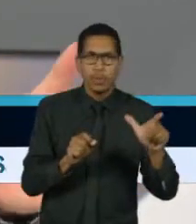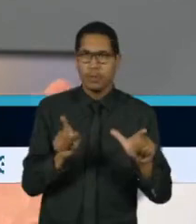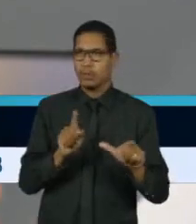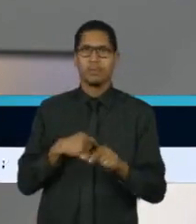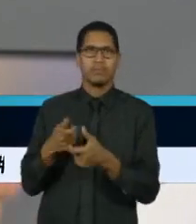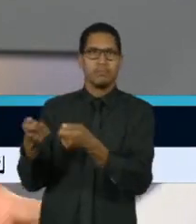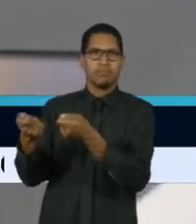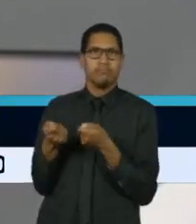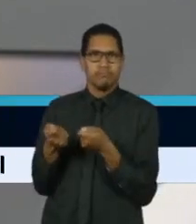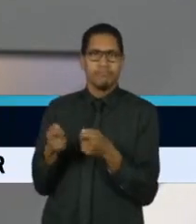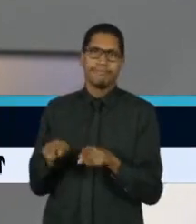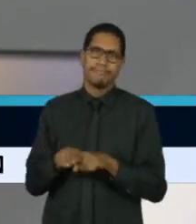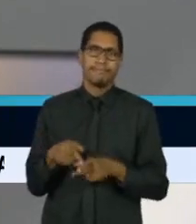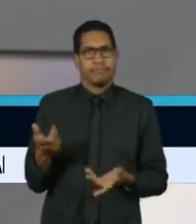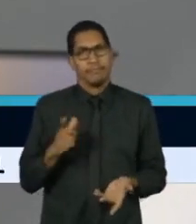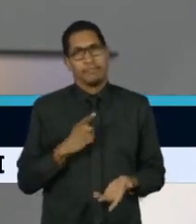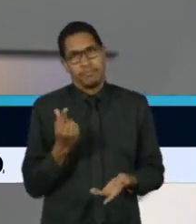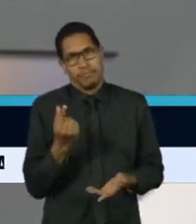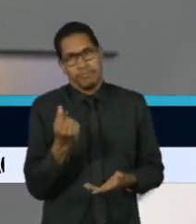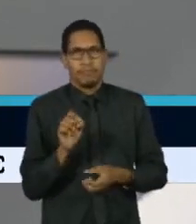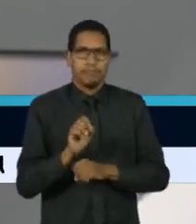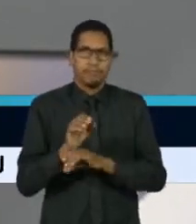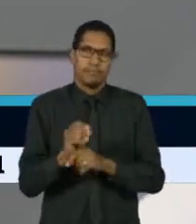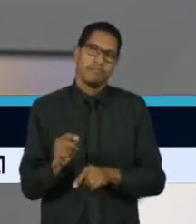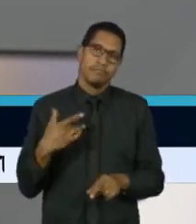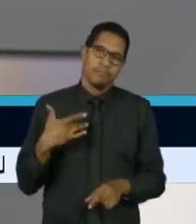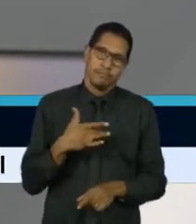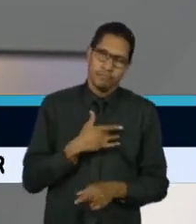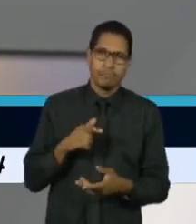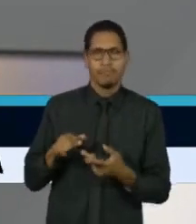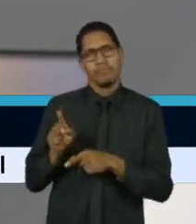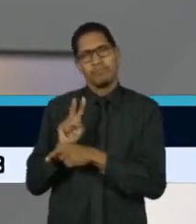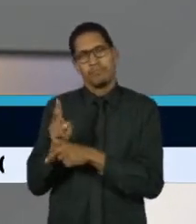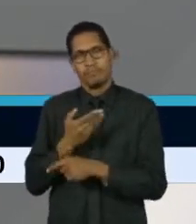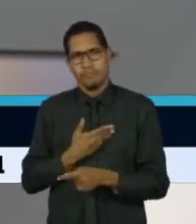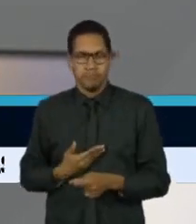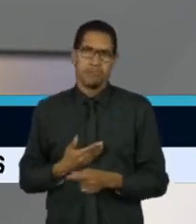inclusive tirando dinheiro que iria para a educação, para a saúde, para a segurança pública nos estados.